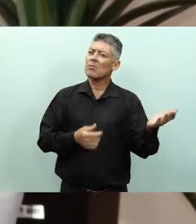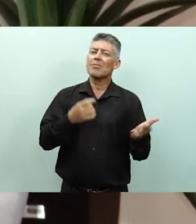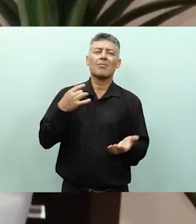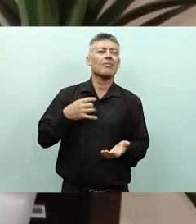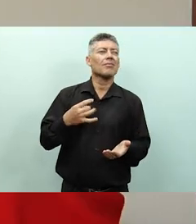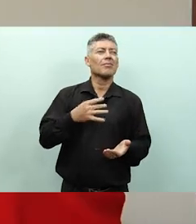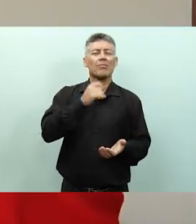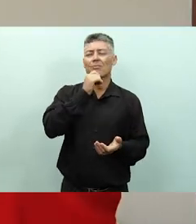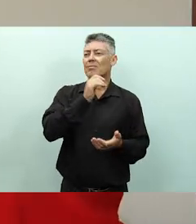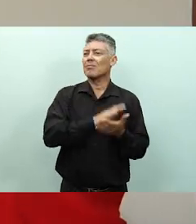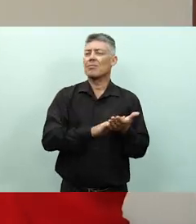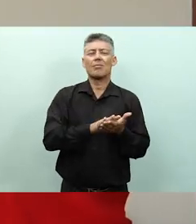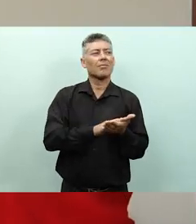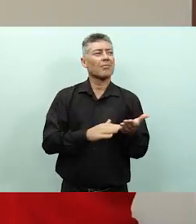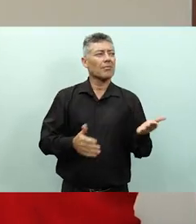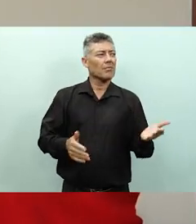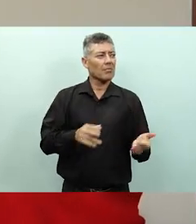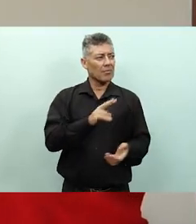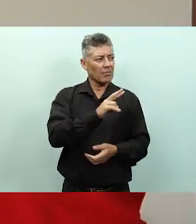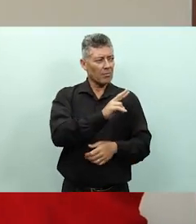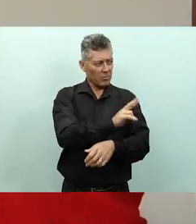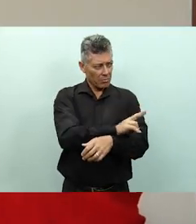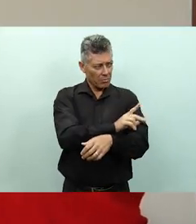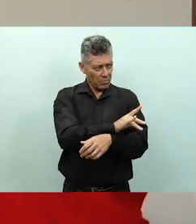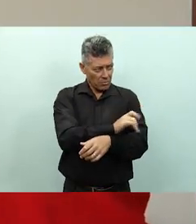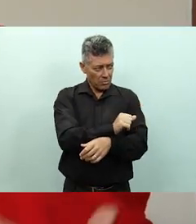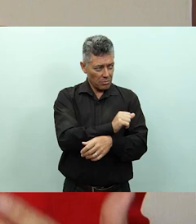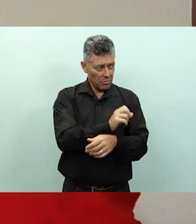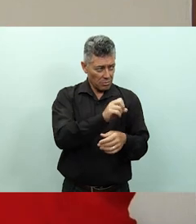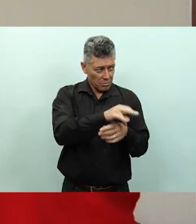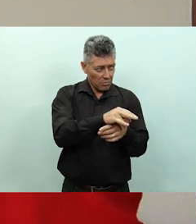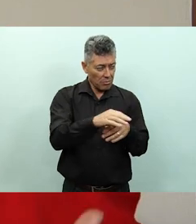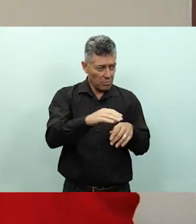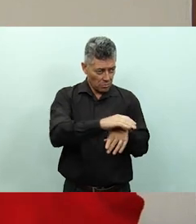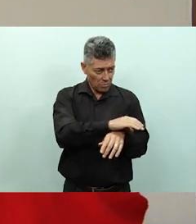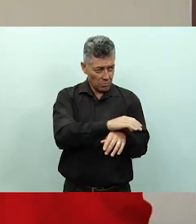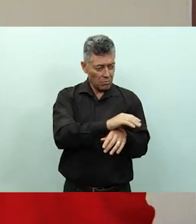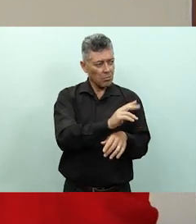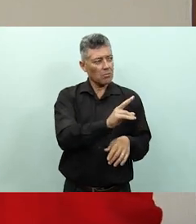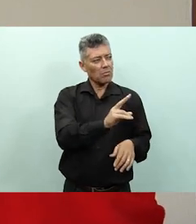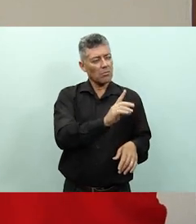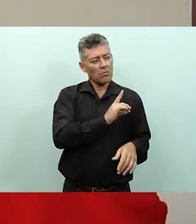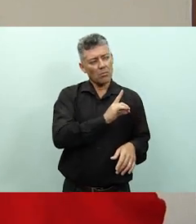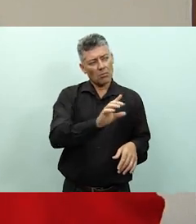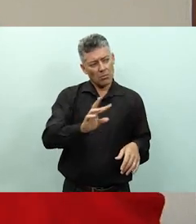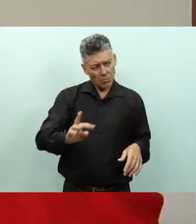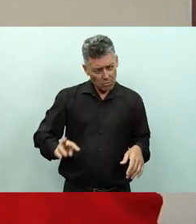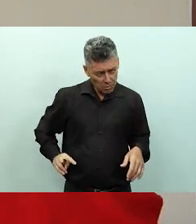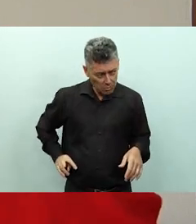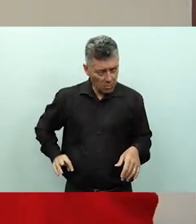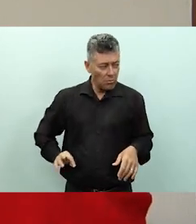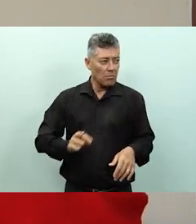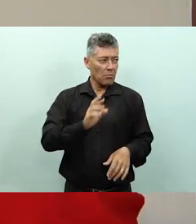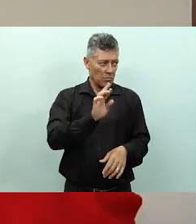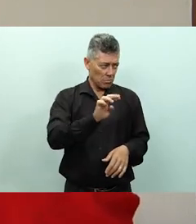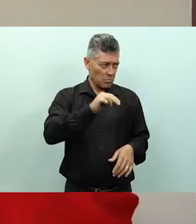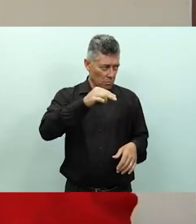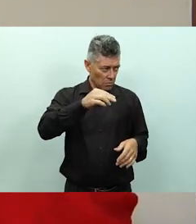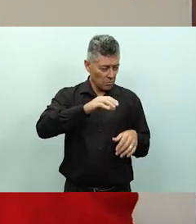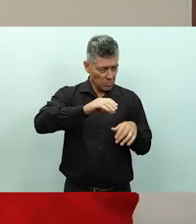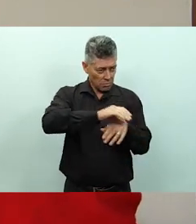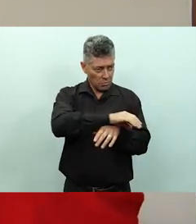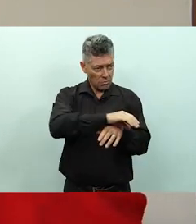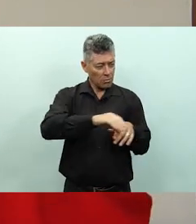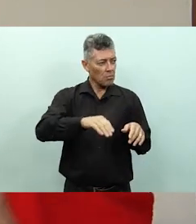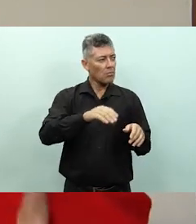temer ninguém. A passagem de Vilma na Constituinte foi muito importante. Foi a única deputada federal do Rio Grande do Norte que esteve na